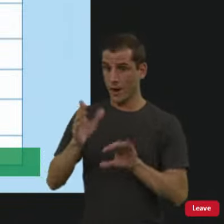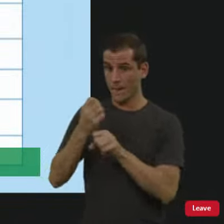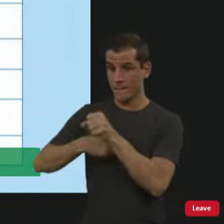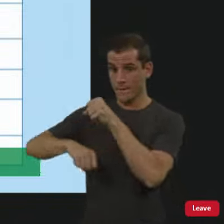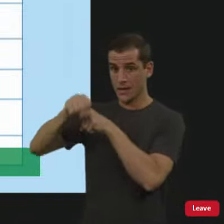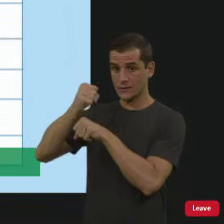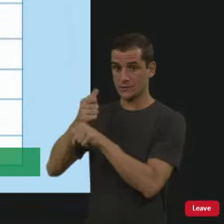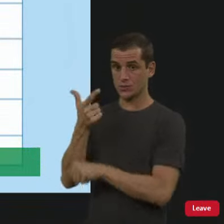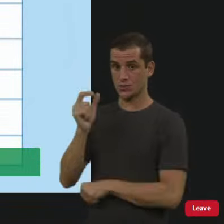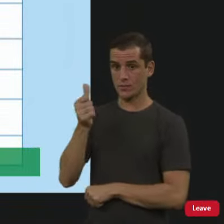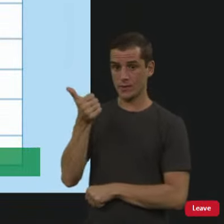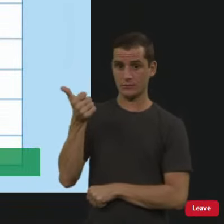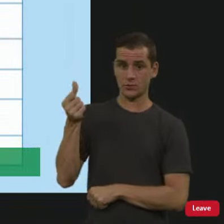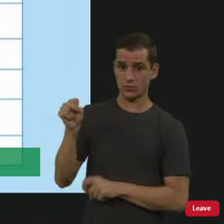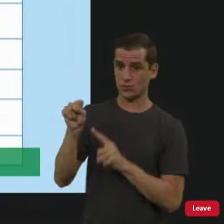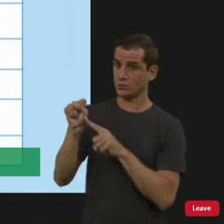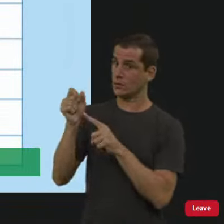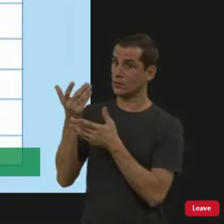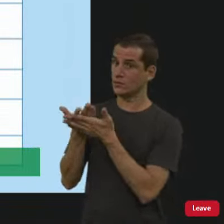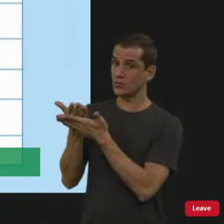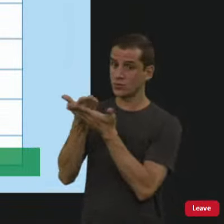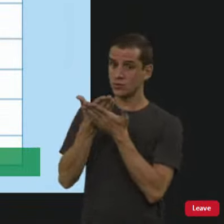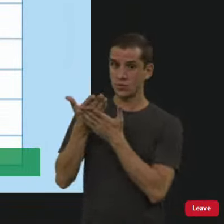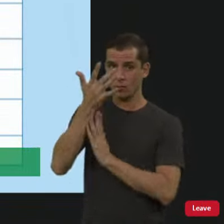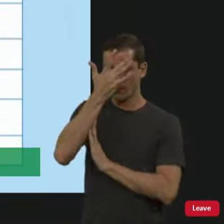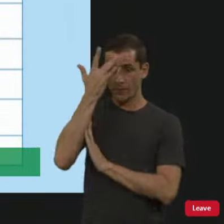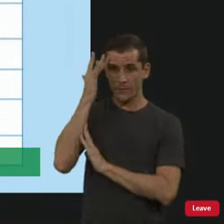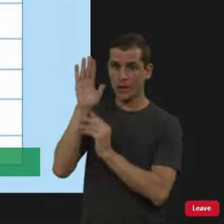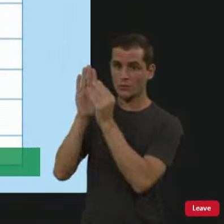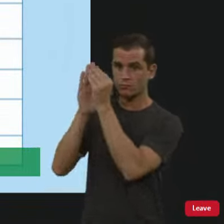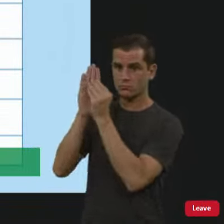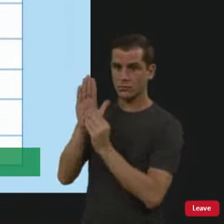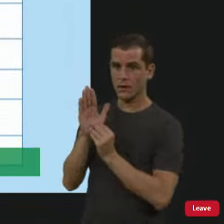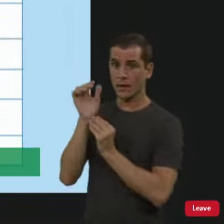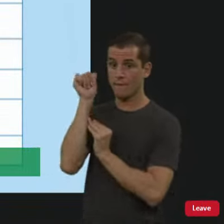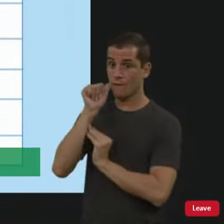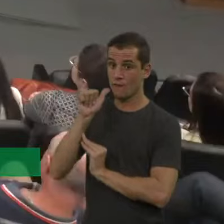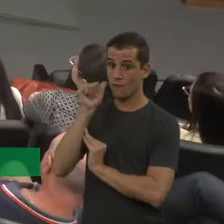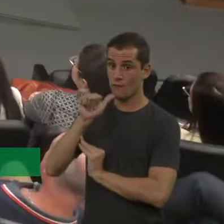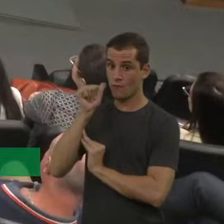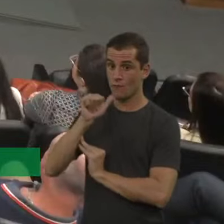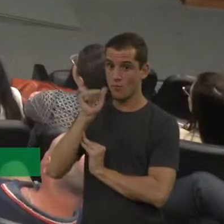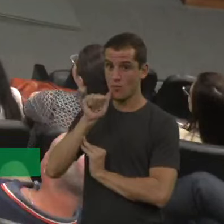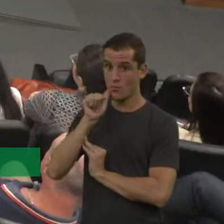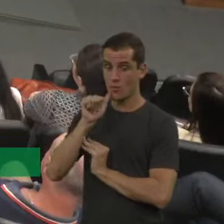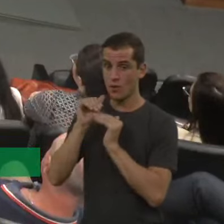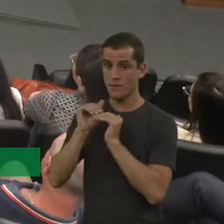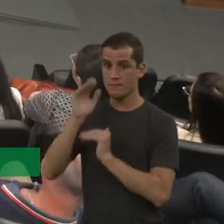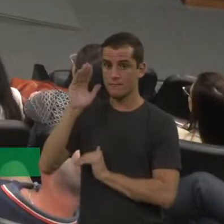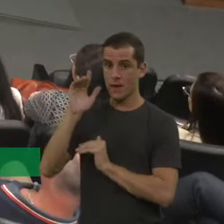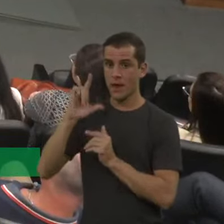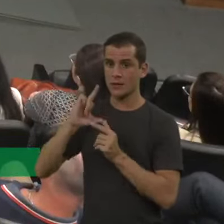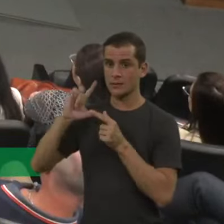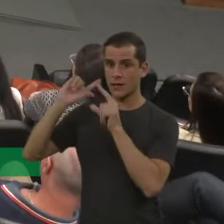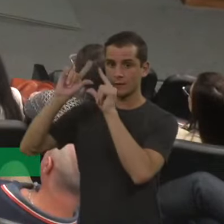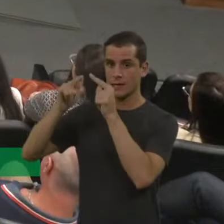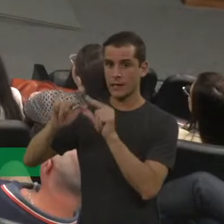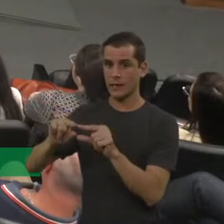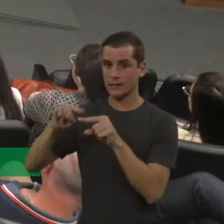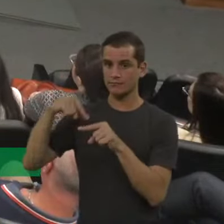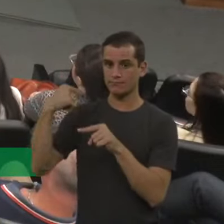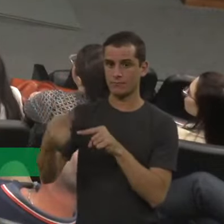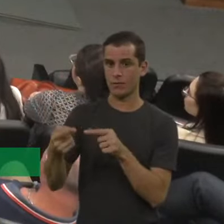2018 que a população do sexo feminino no angedema hereditário foi a maioria, e isso